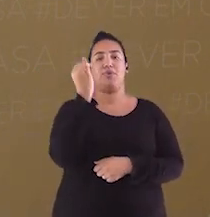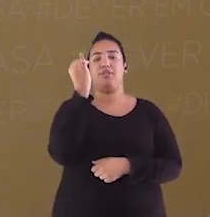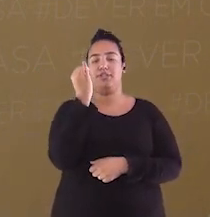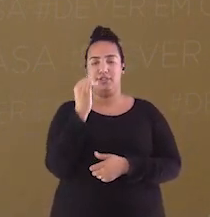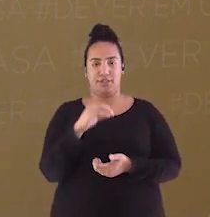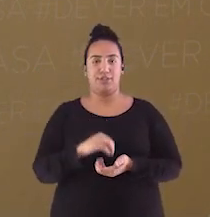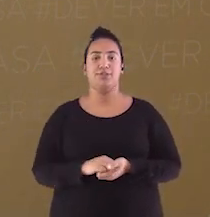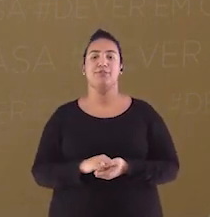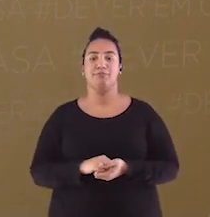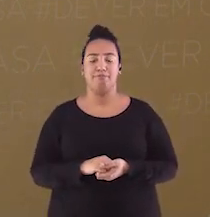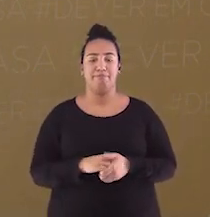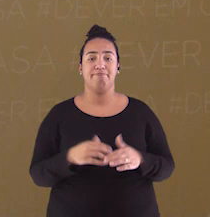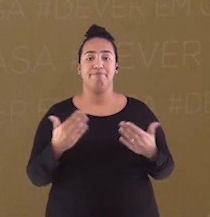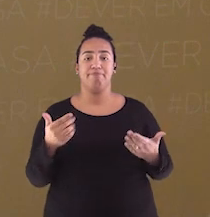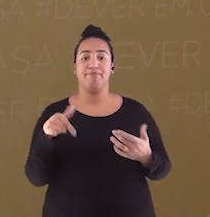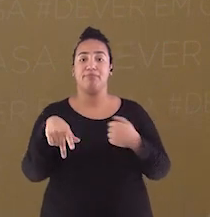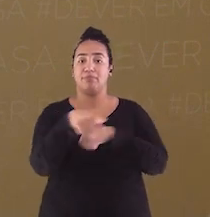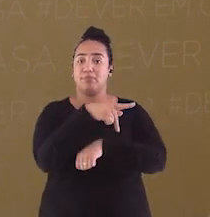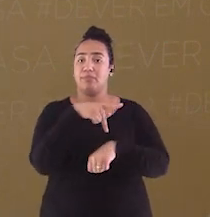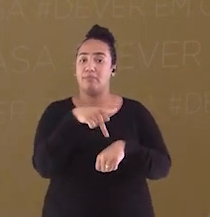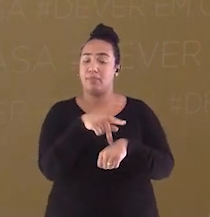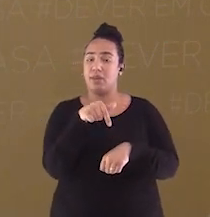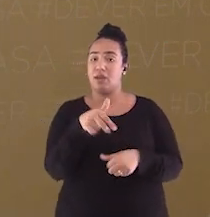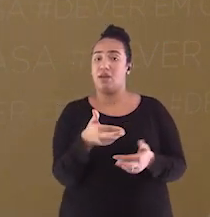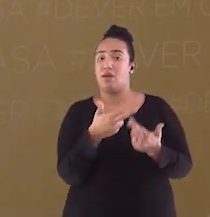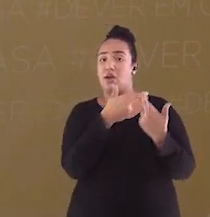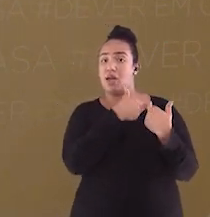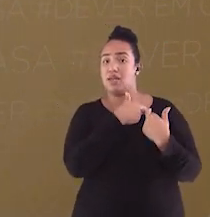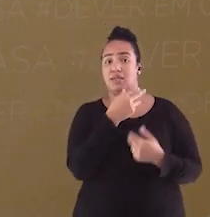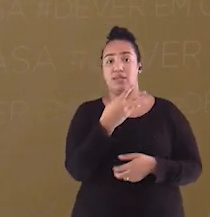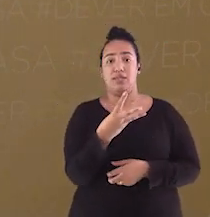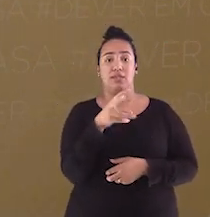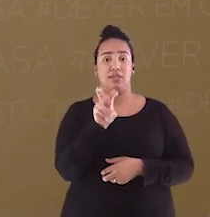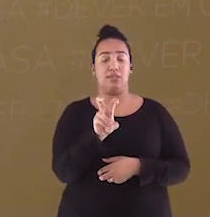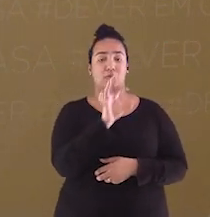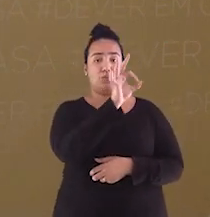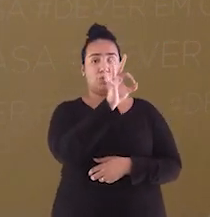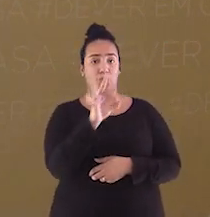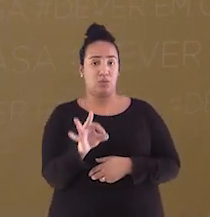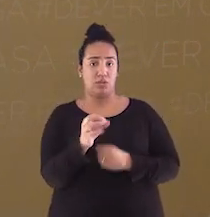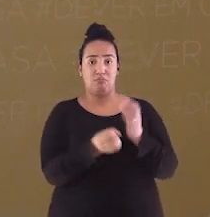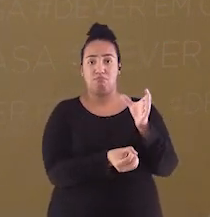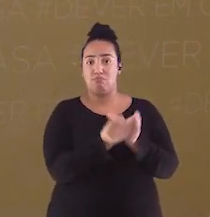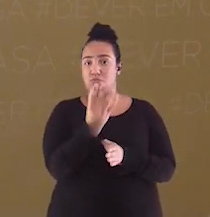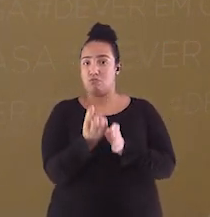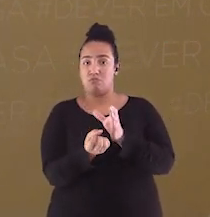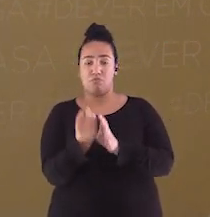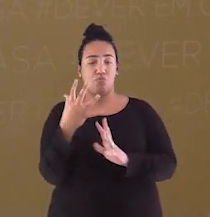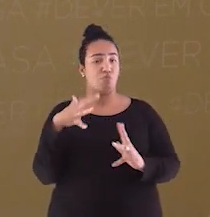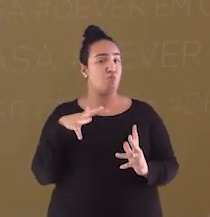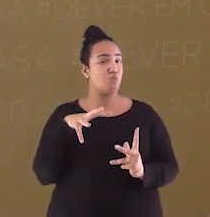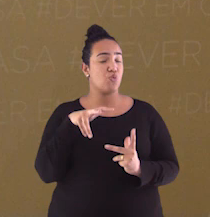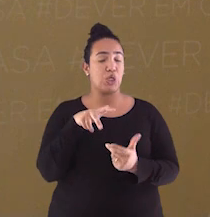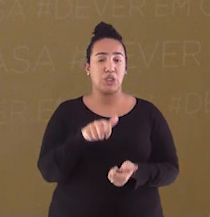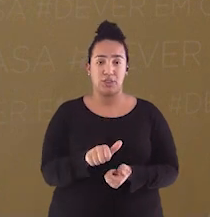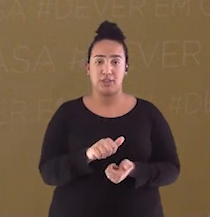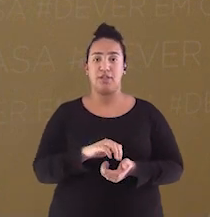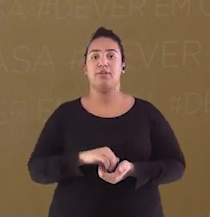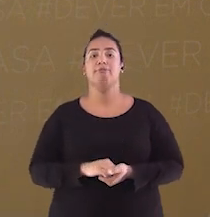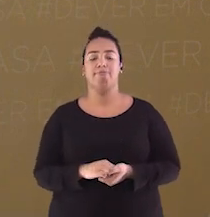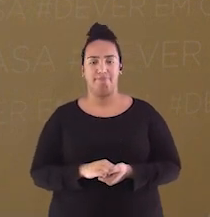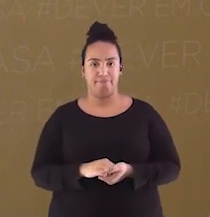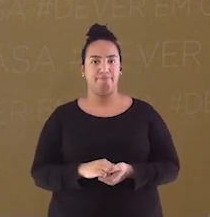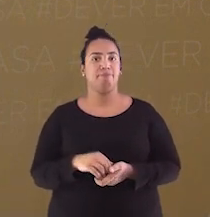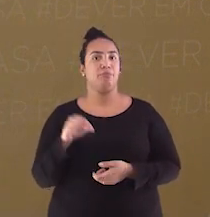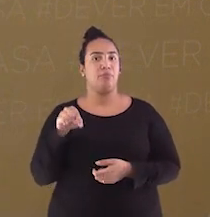riquezas. O país é responsável por cerca de 35% da produção mundial de minerais, o que